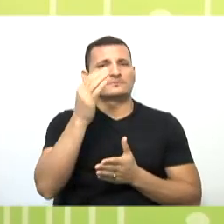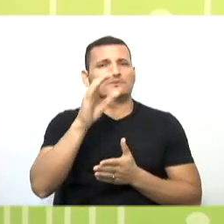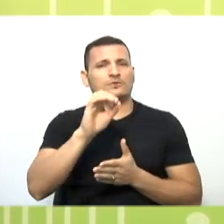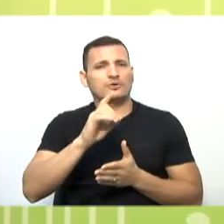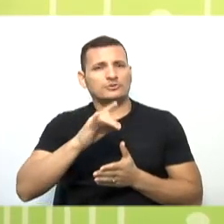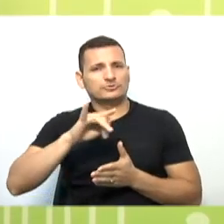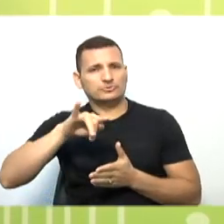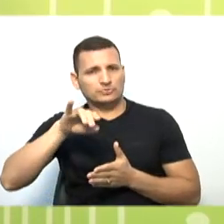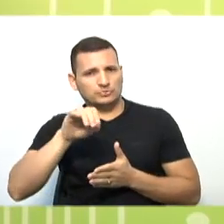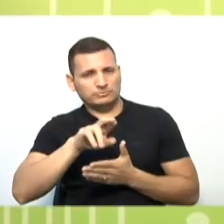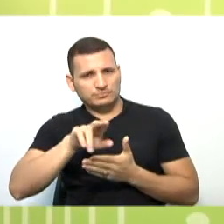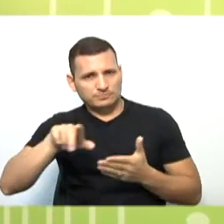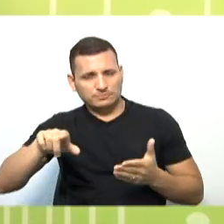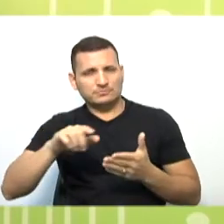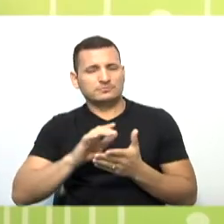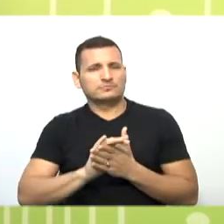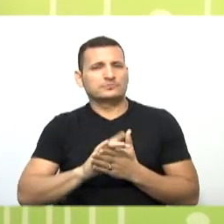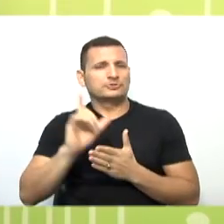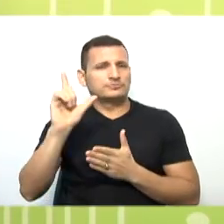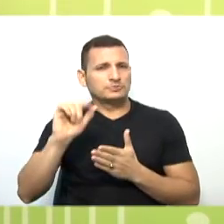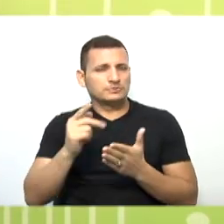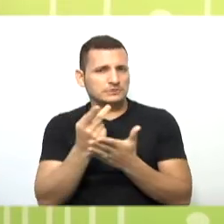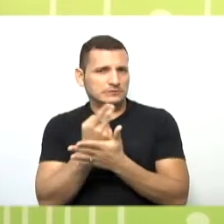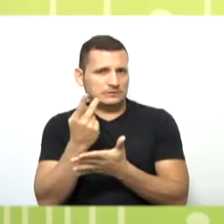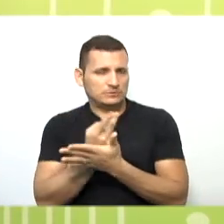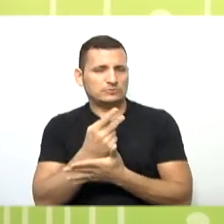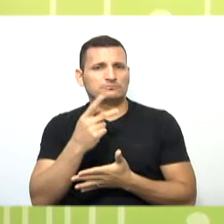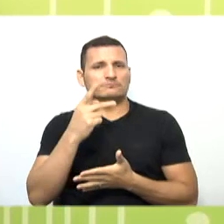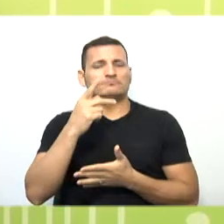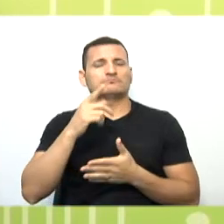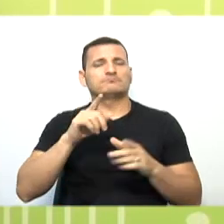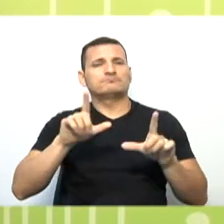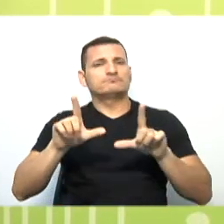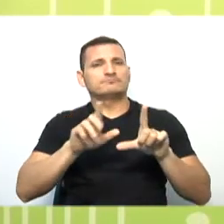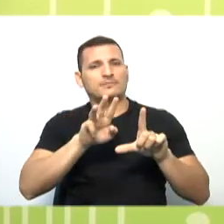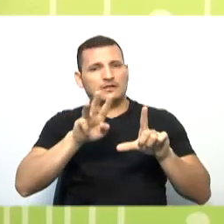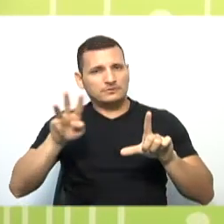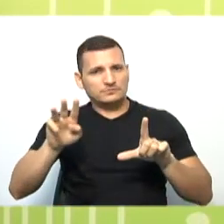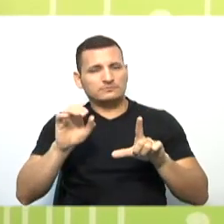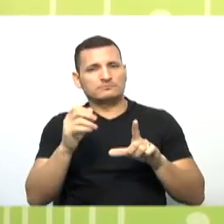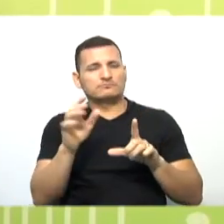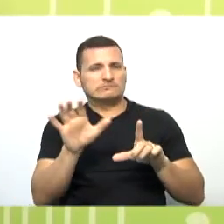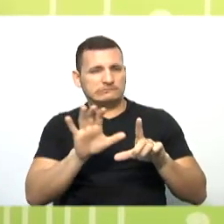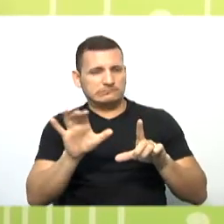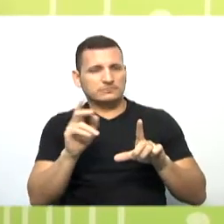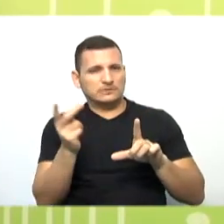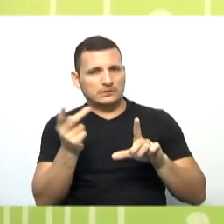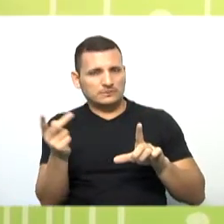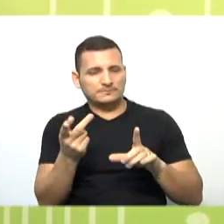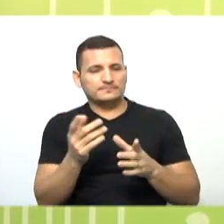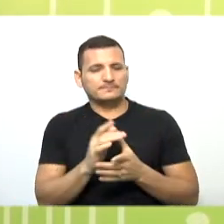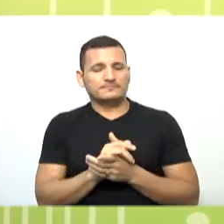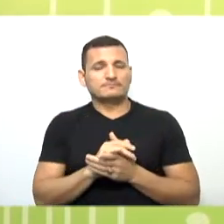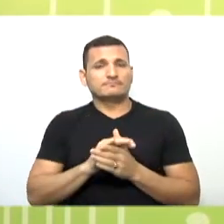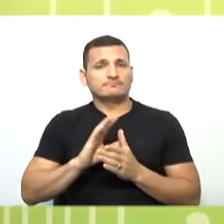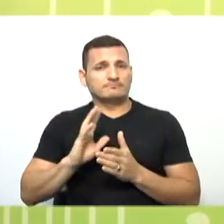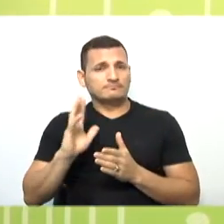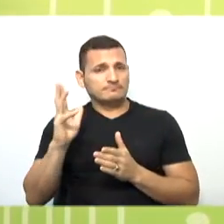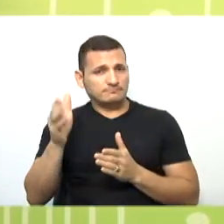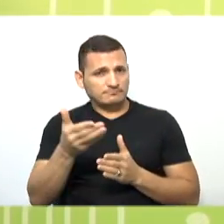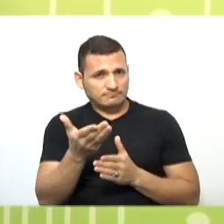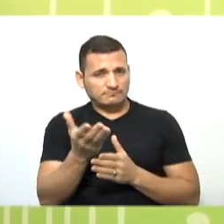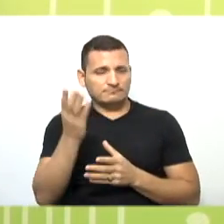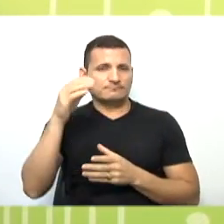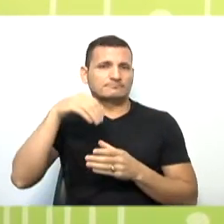códigos. Diminuir bugs na páginas ou erros na página, certo? Tudo isso